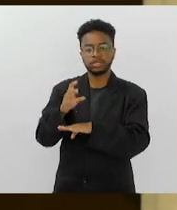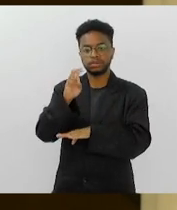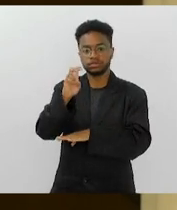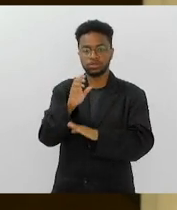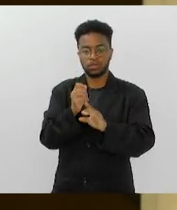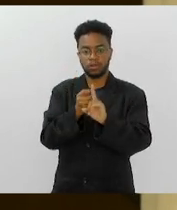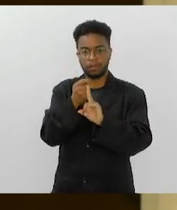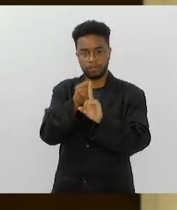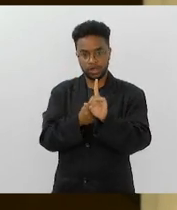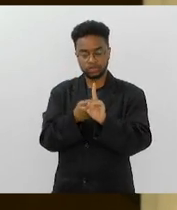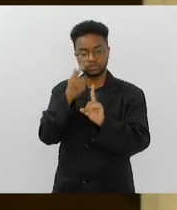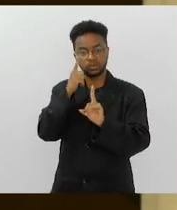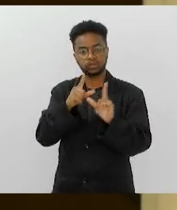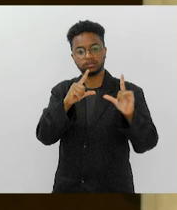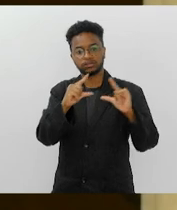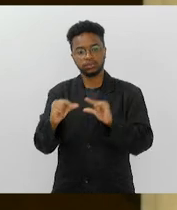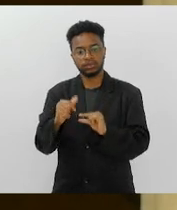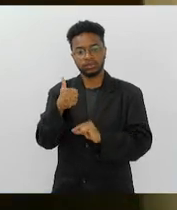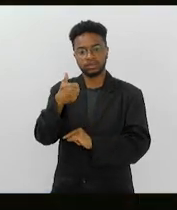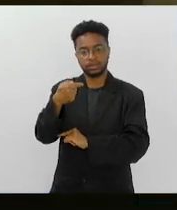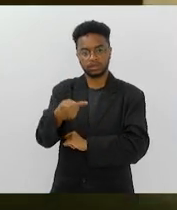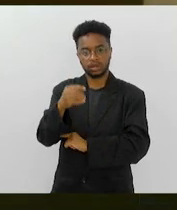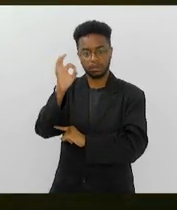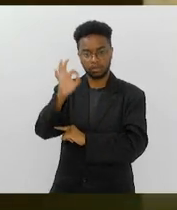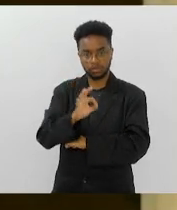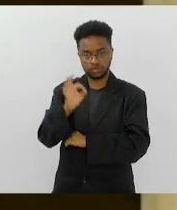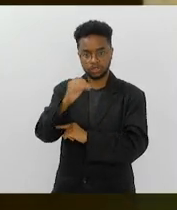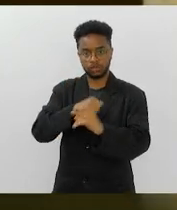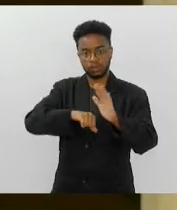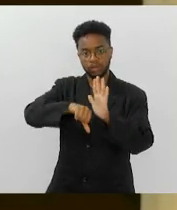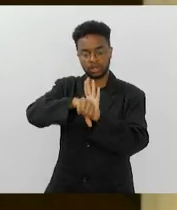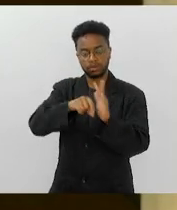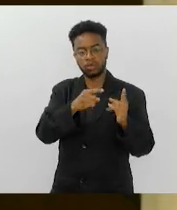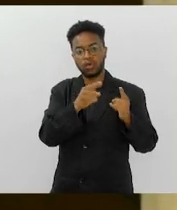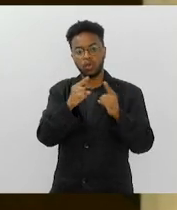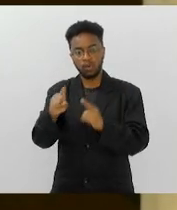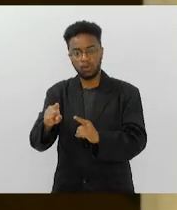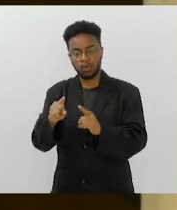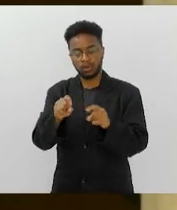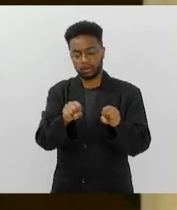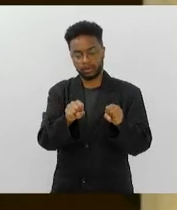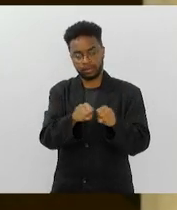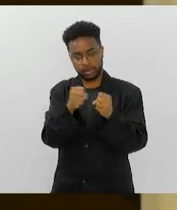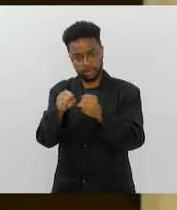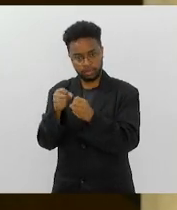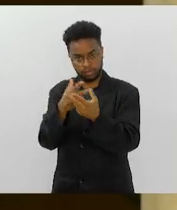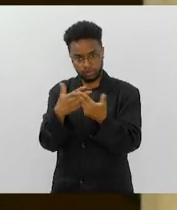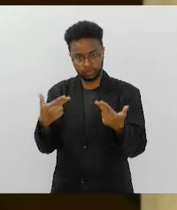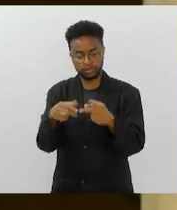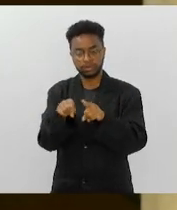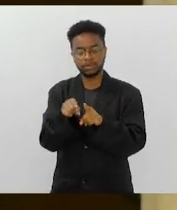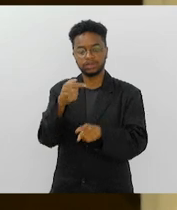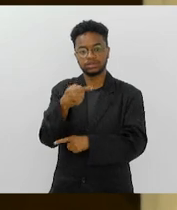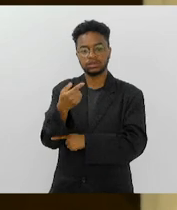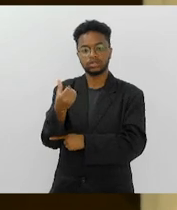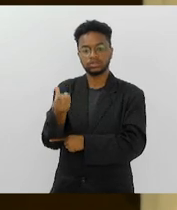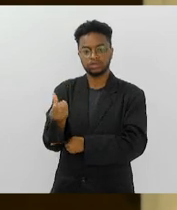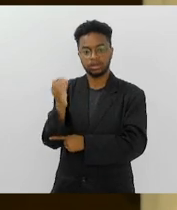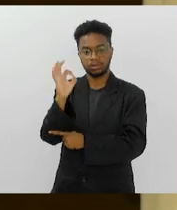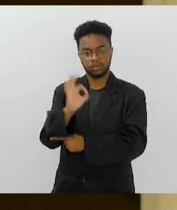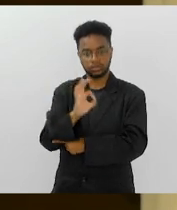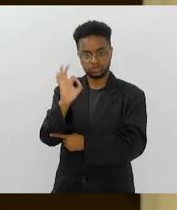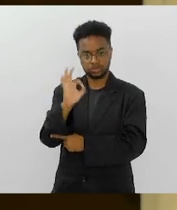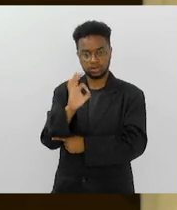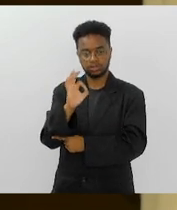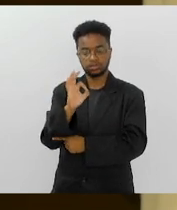nós diminuímos em 17% os crimes contra o patrimônio e em 76%